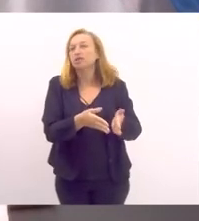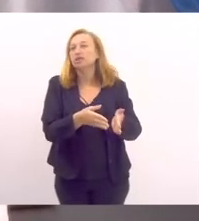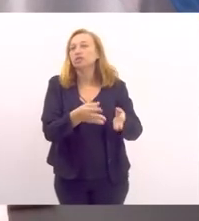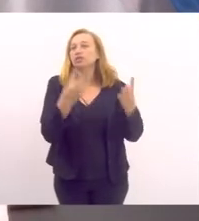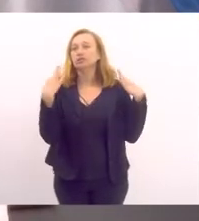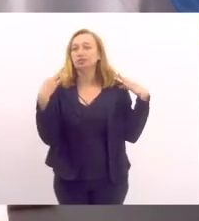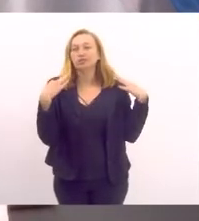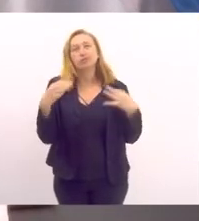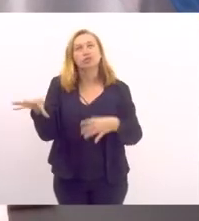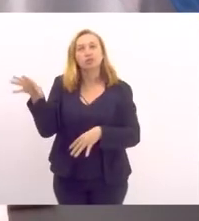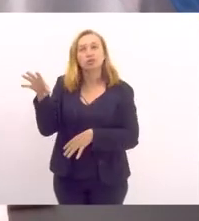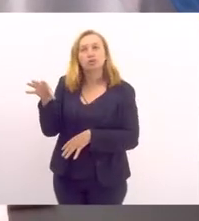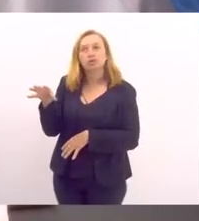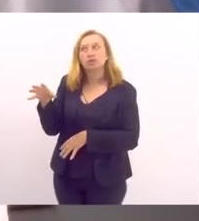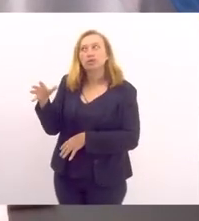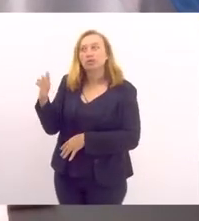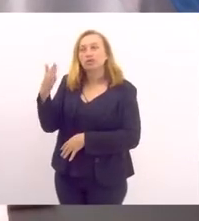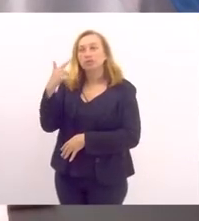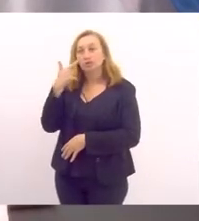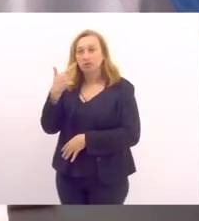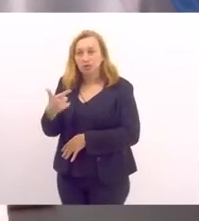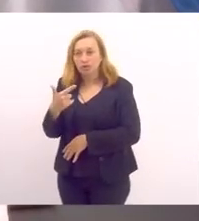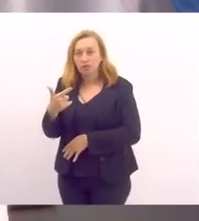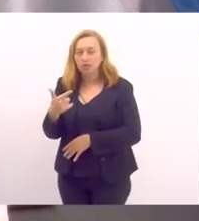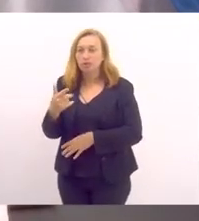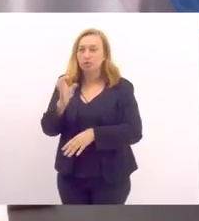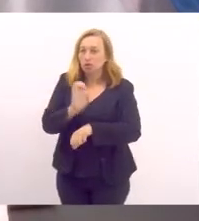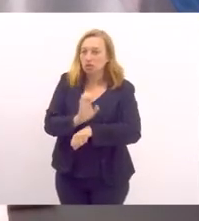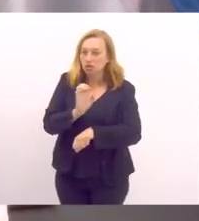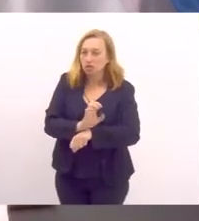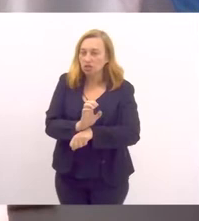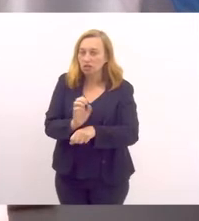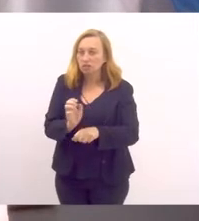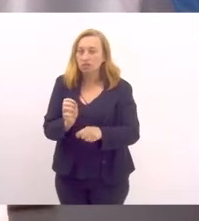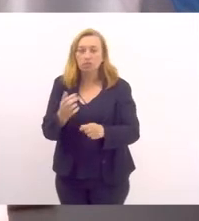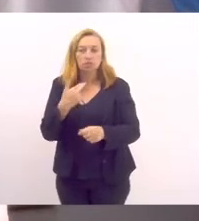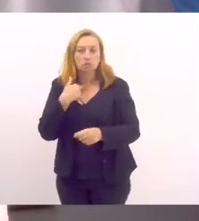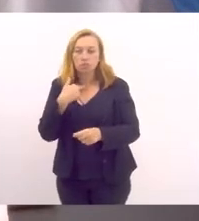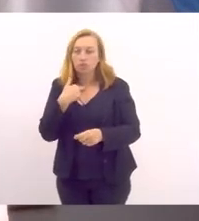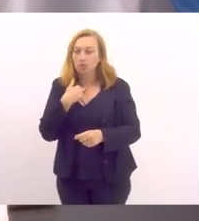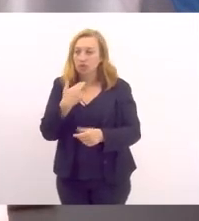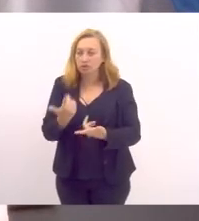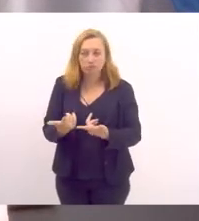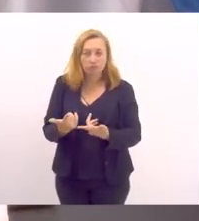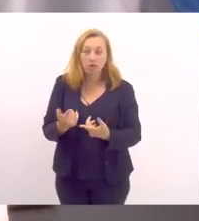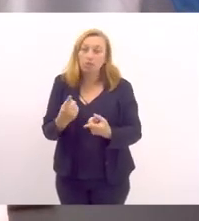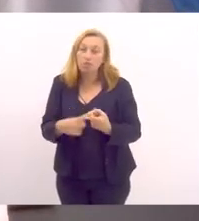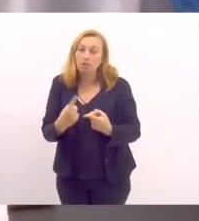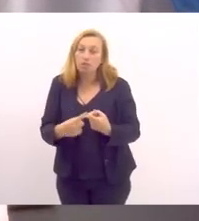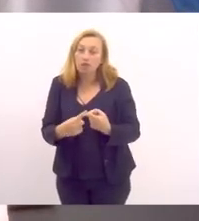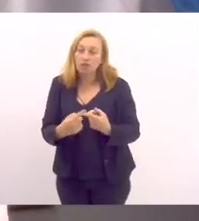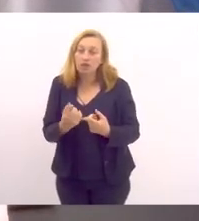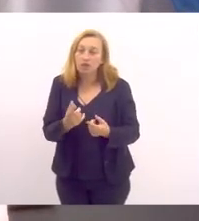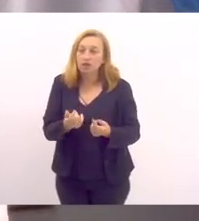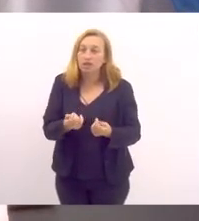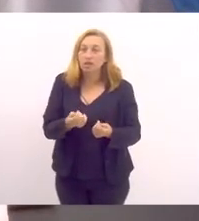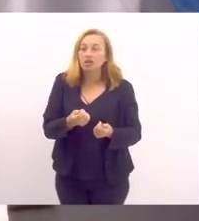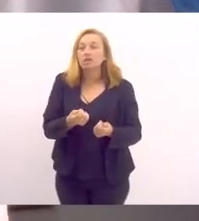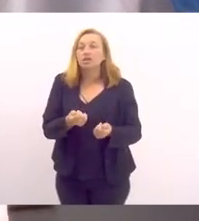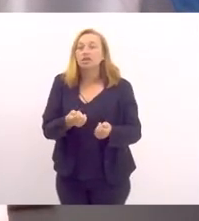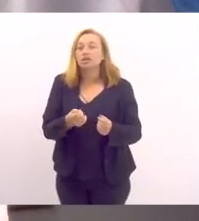que, infelizmente, o Estado se encontra impossibilitado de ter esse fundo porque o Estado está passando por regime de recuperação